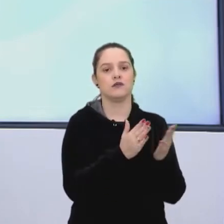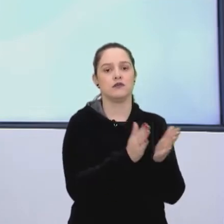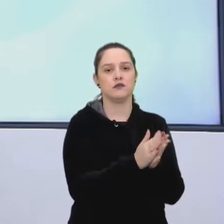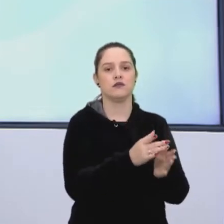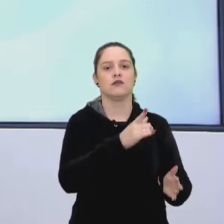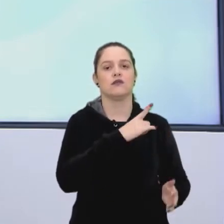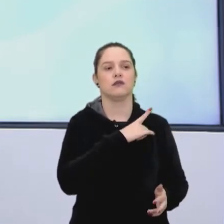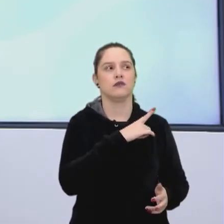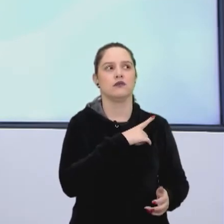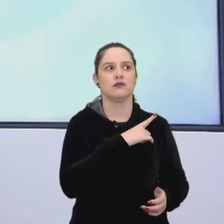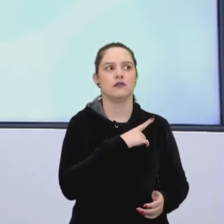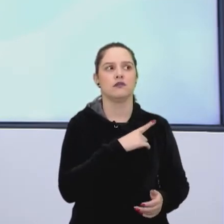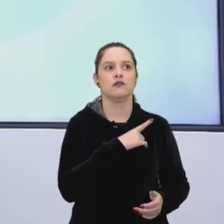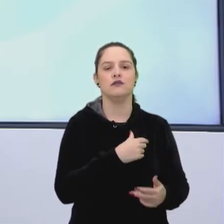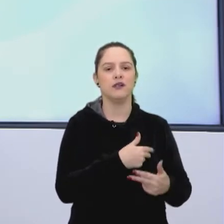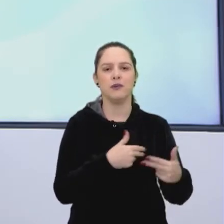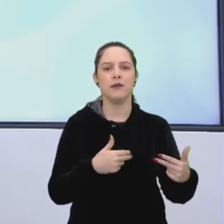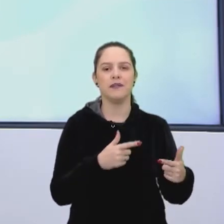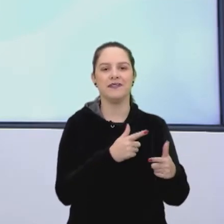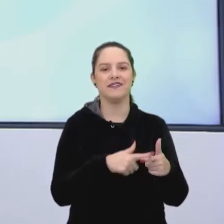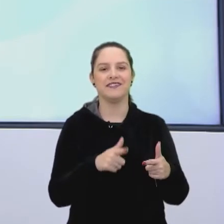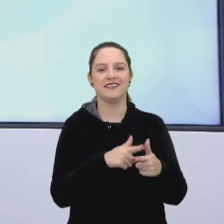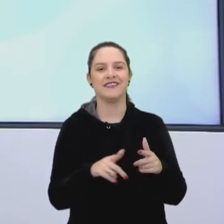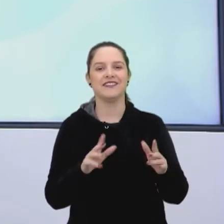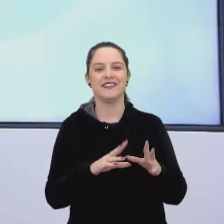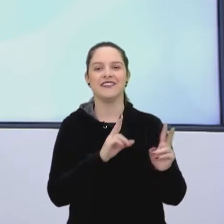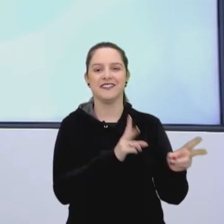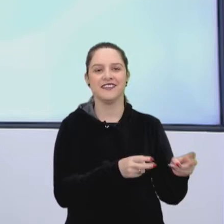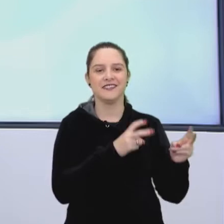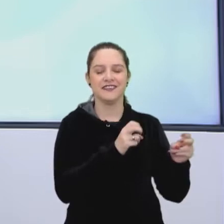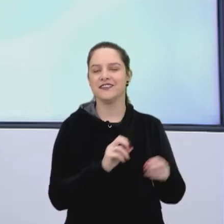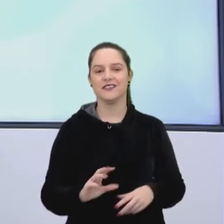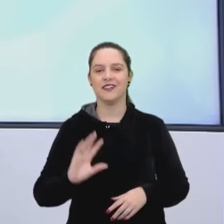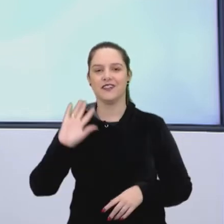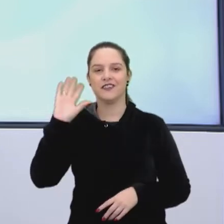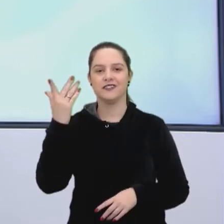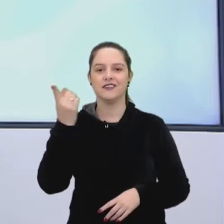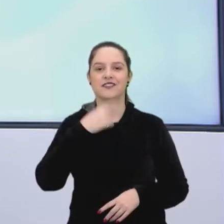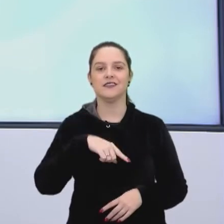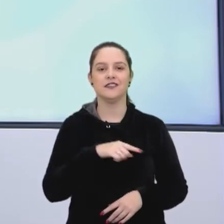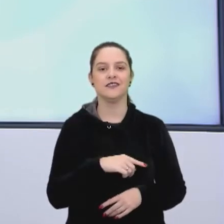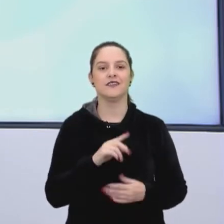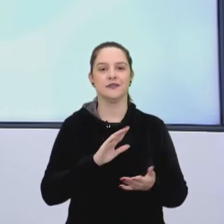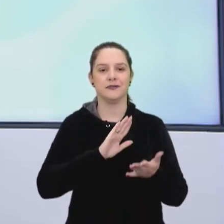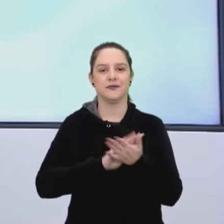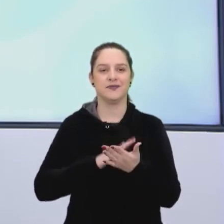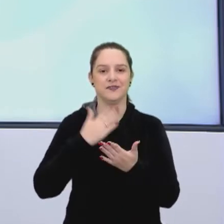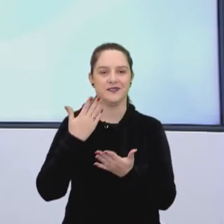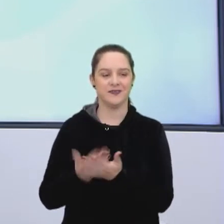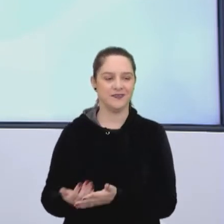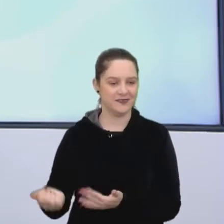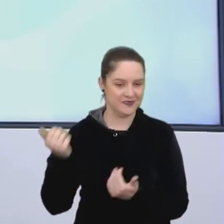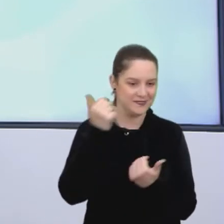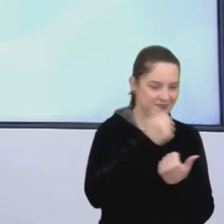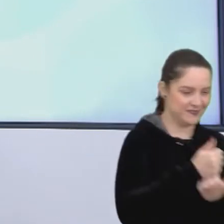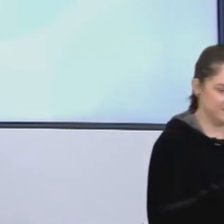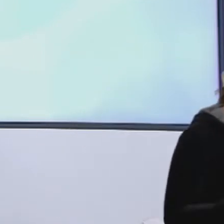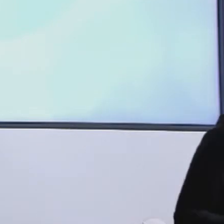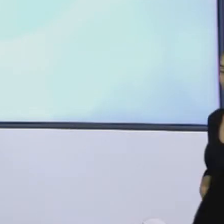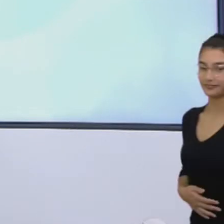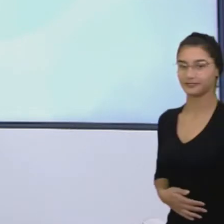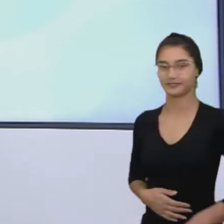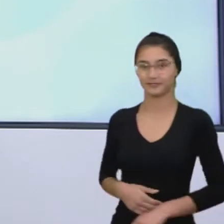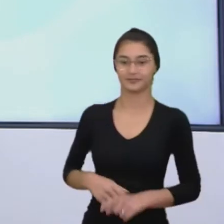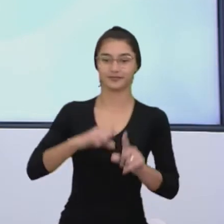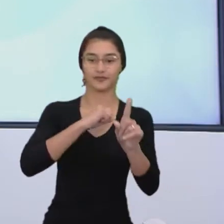também, né, os mesmos direitos de consumo, o que não acontece nessa discrepância socioeconômica que nós temos